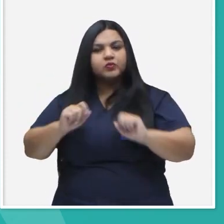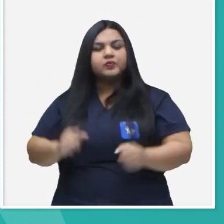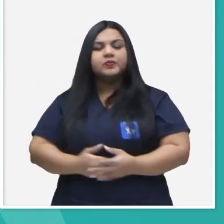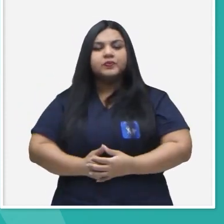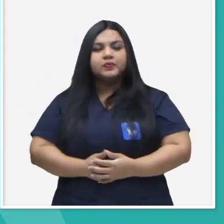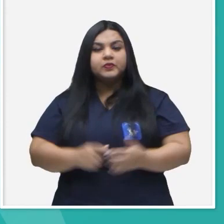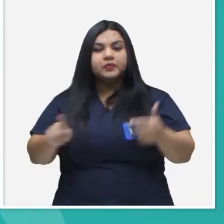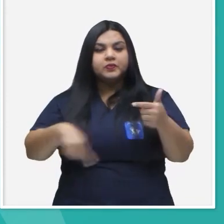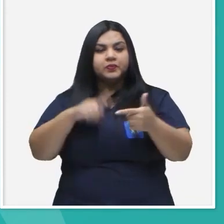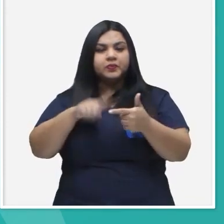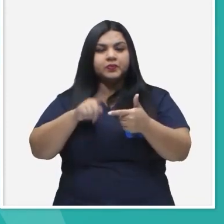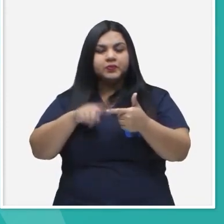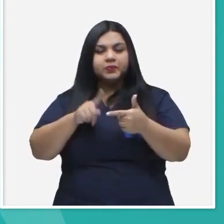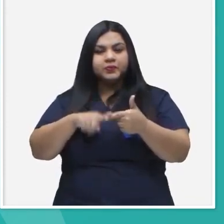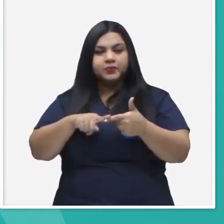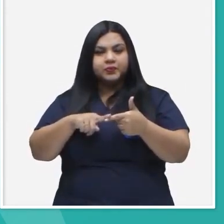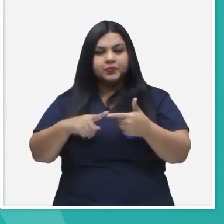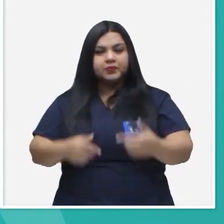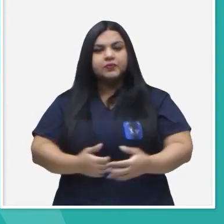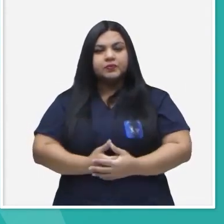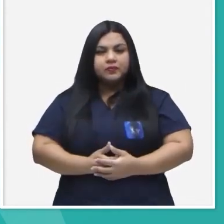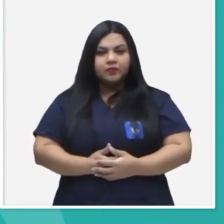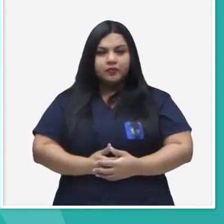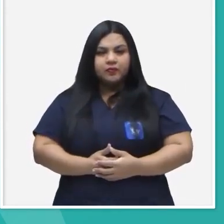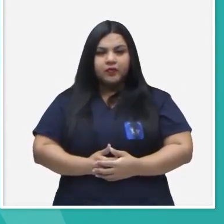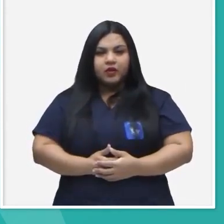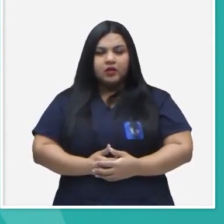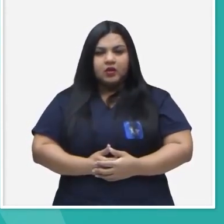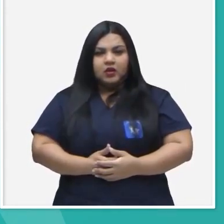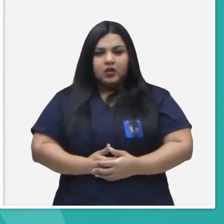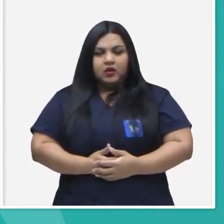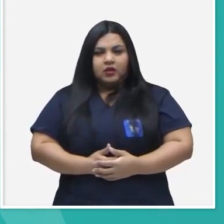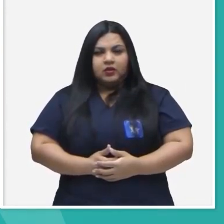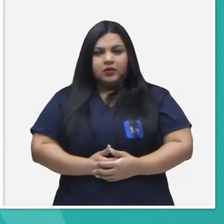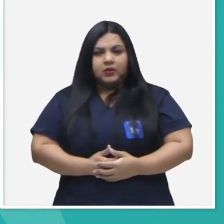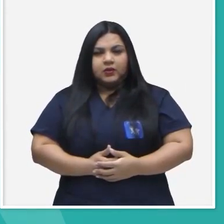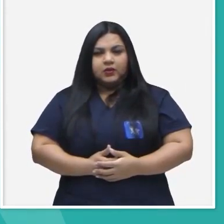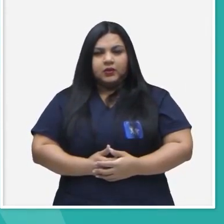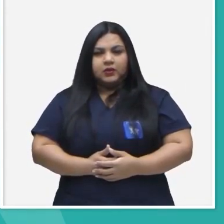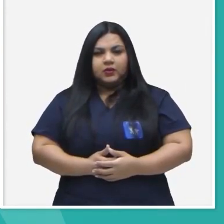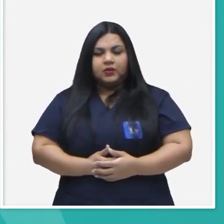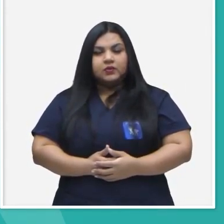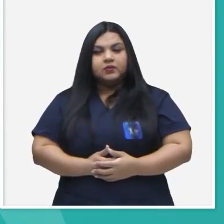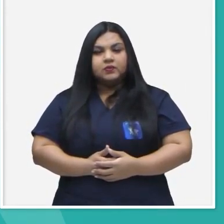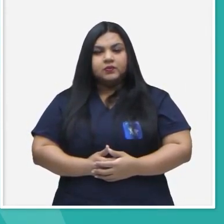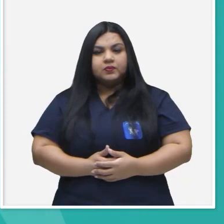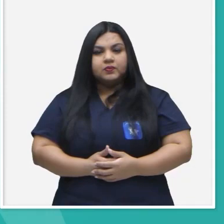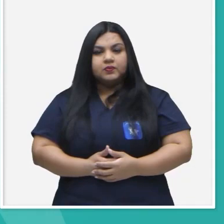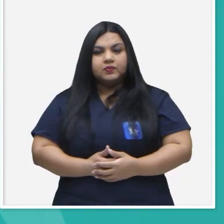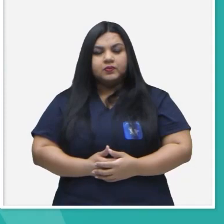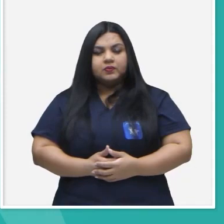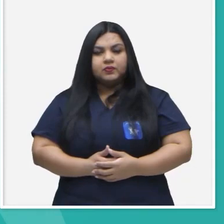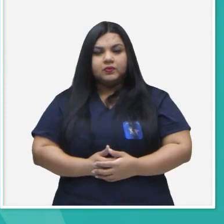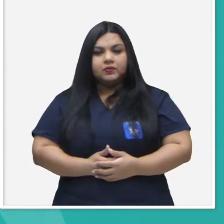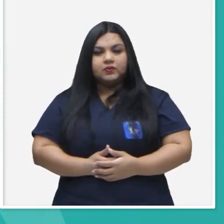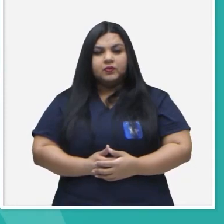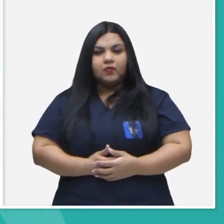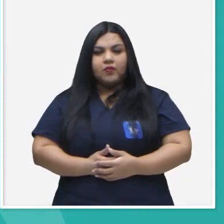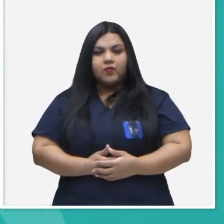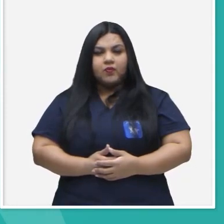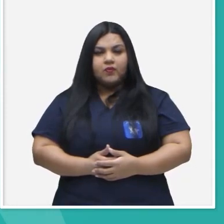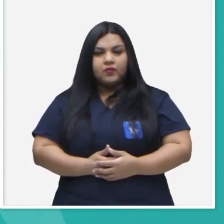Vamos prosseguir? Após o judô, observem aí, nós temos outro,